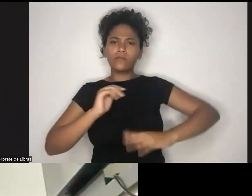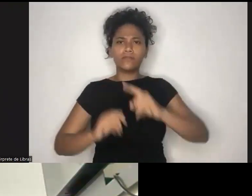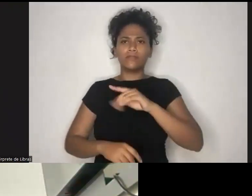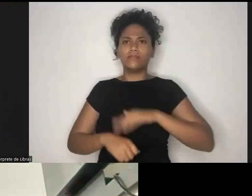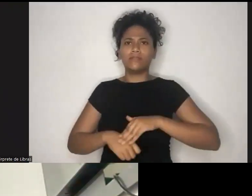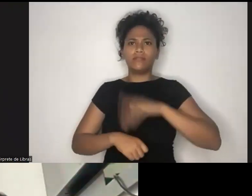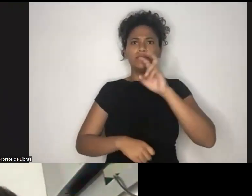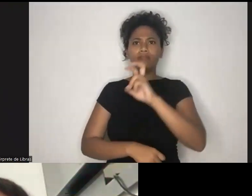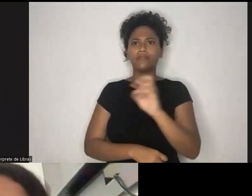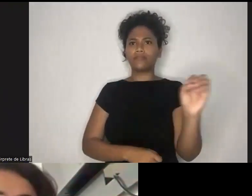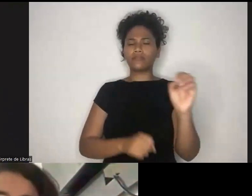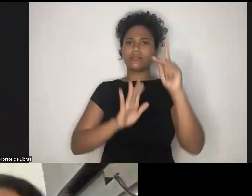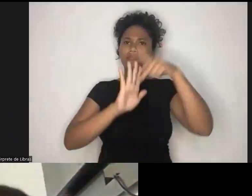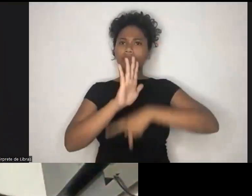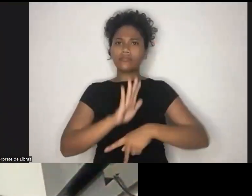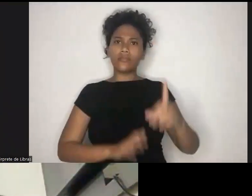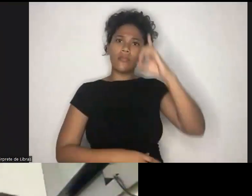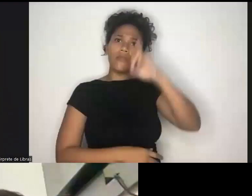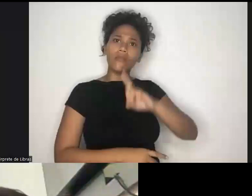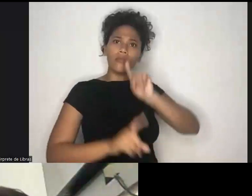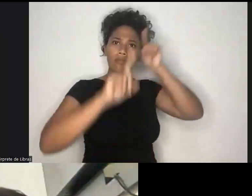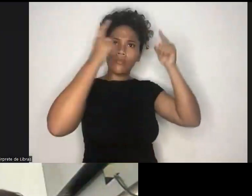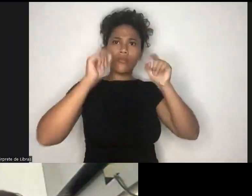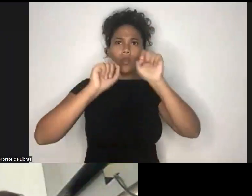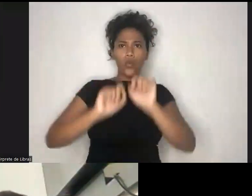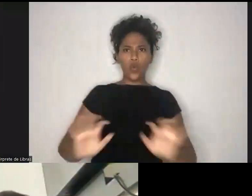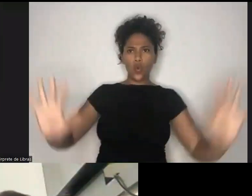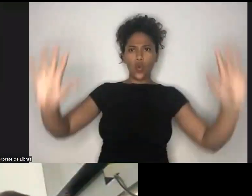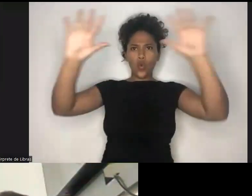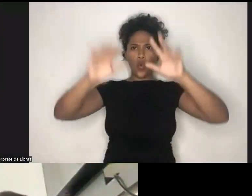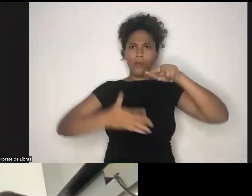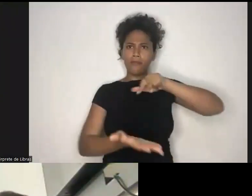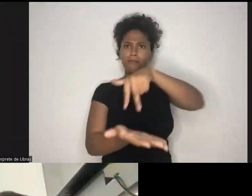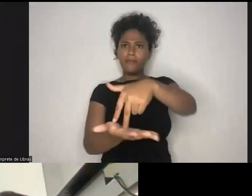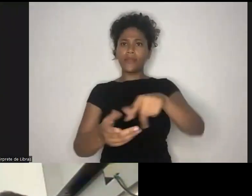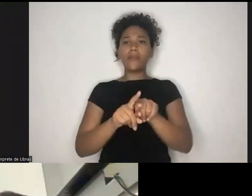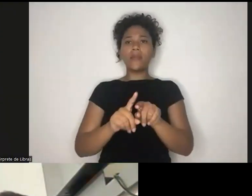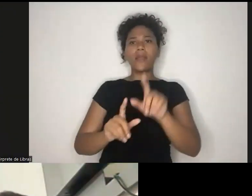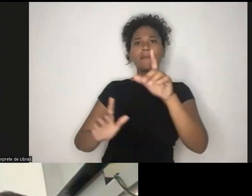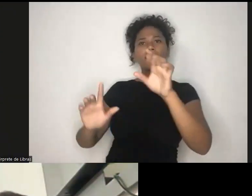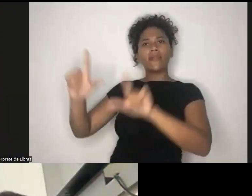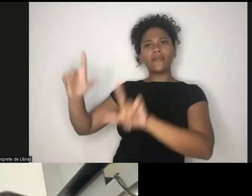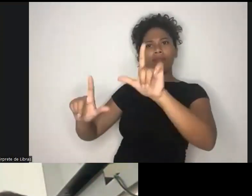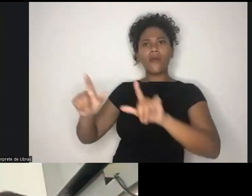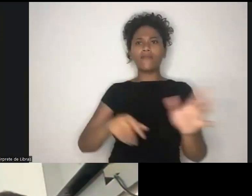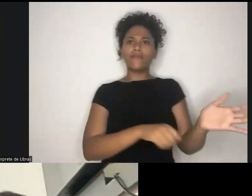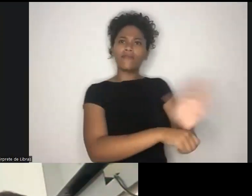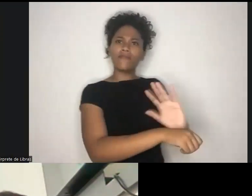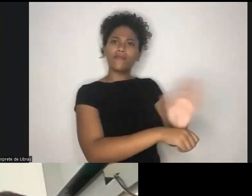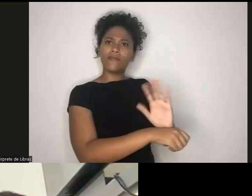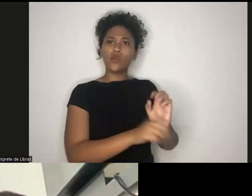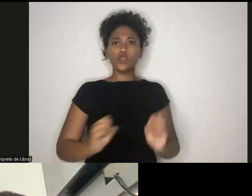mais de 500 projetos de direção de criação e cenografia entre programas para televisão filmes para cinema